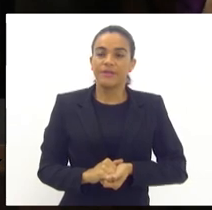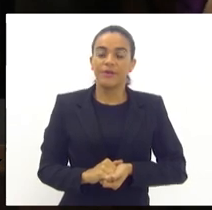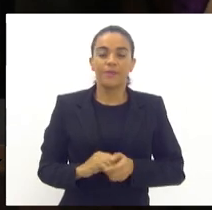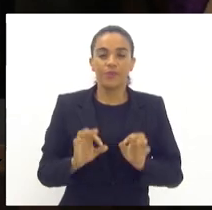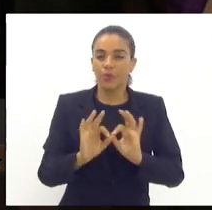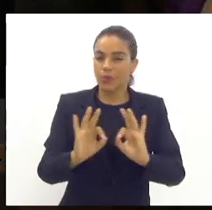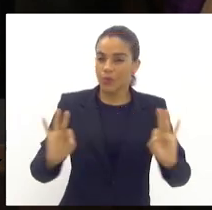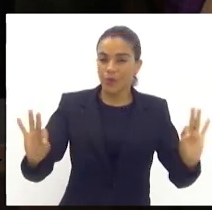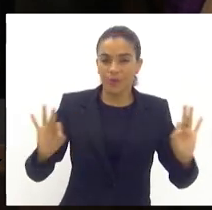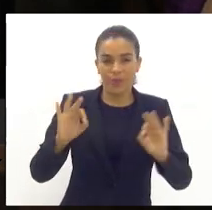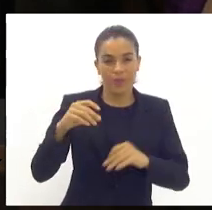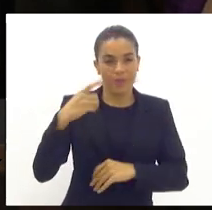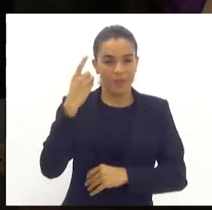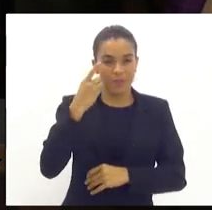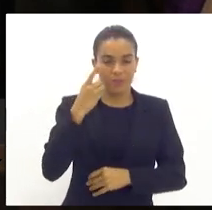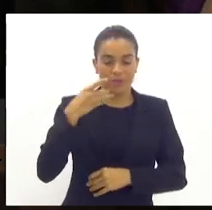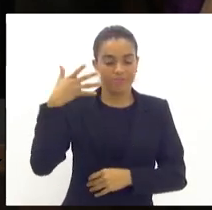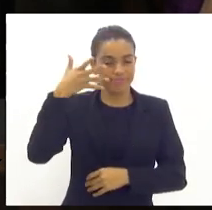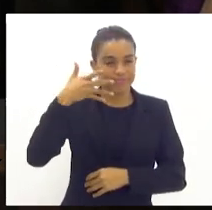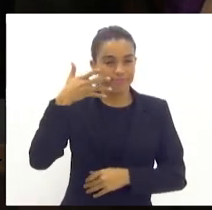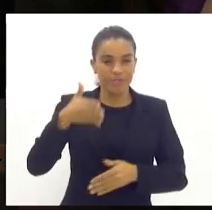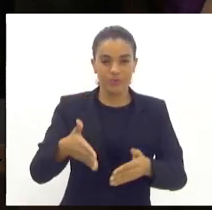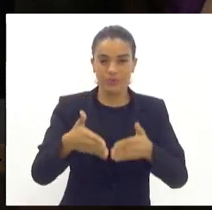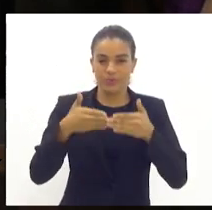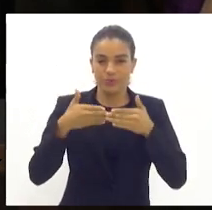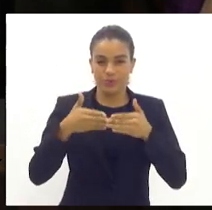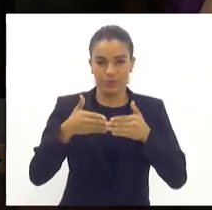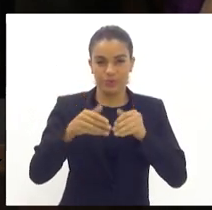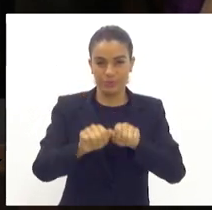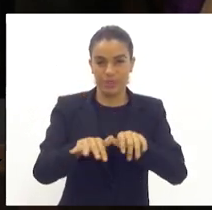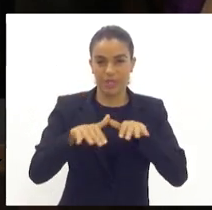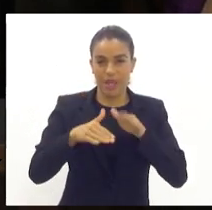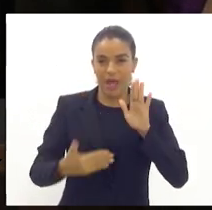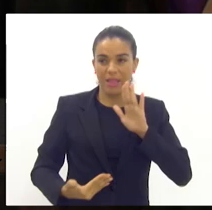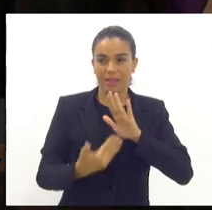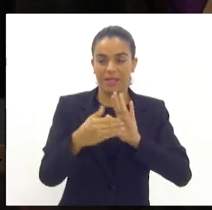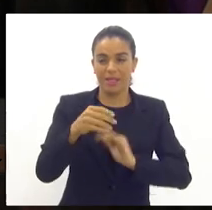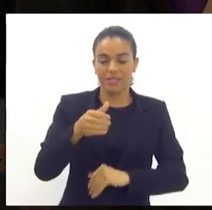Não havendo mais orador inscrito, a presidência suspende a sessão até